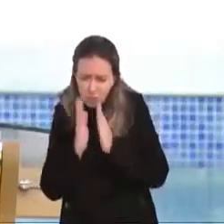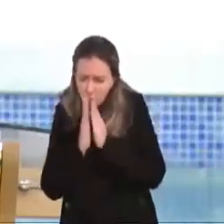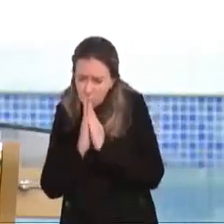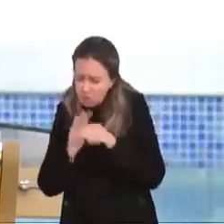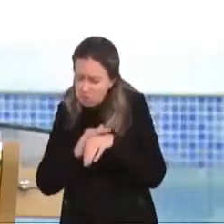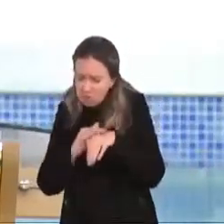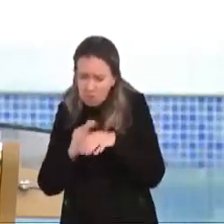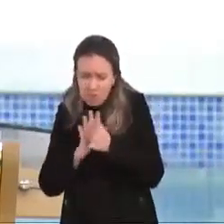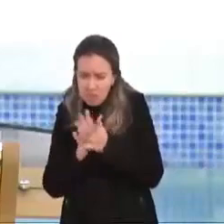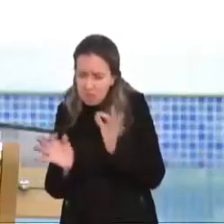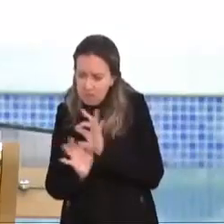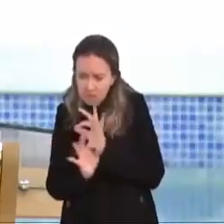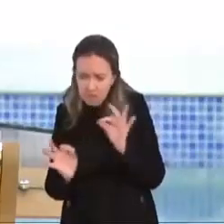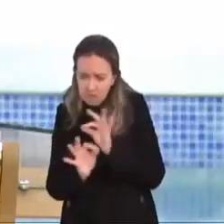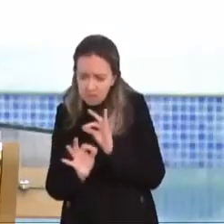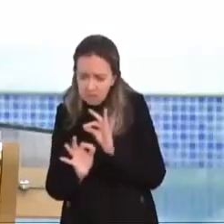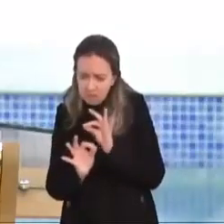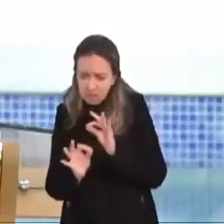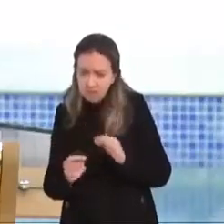então,